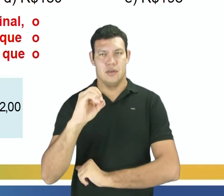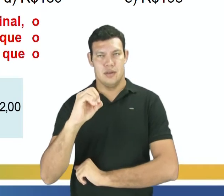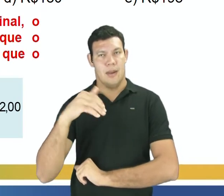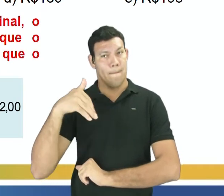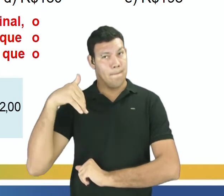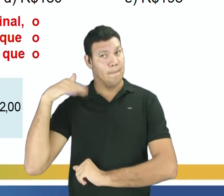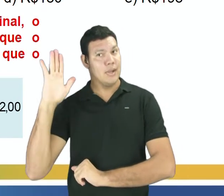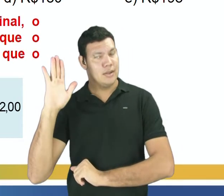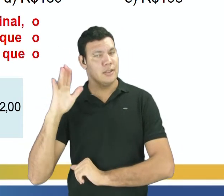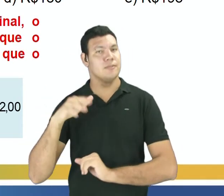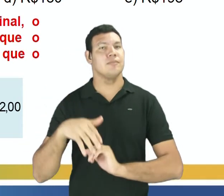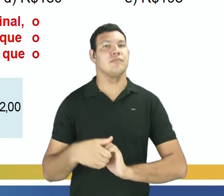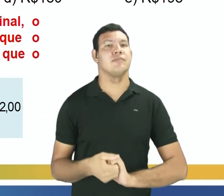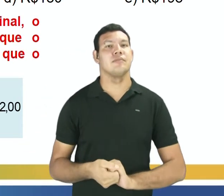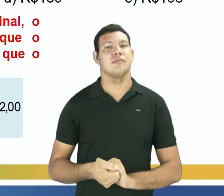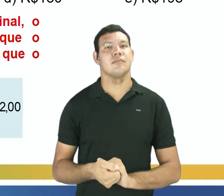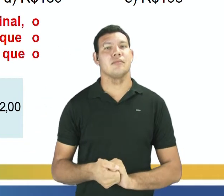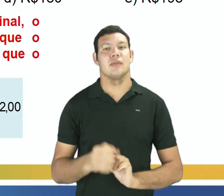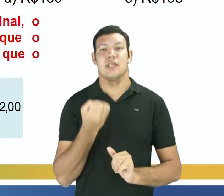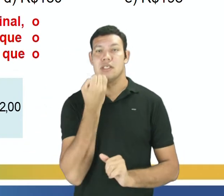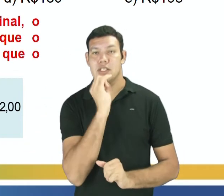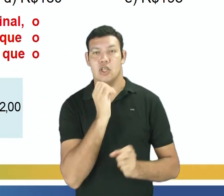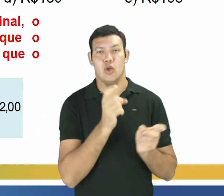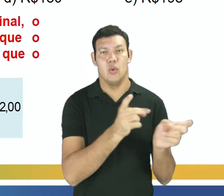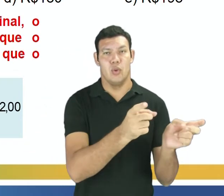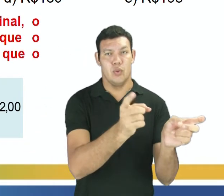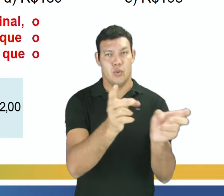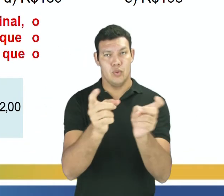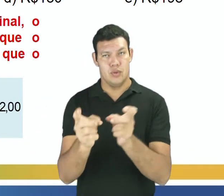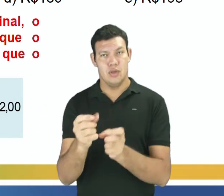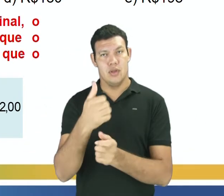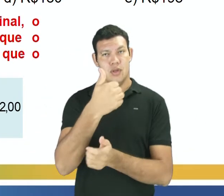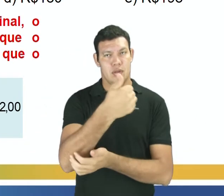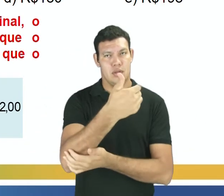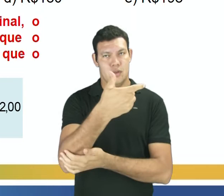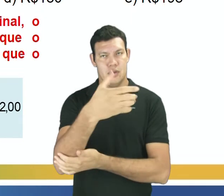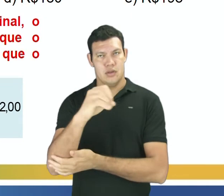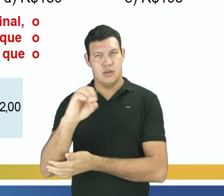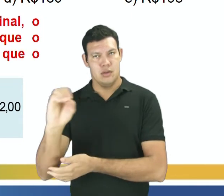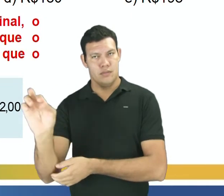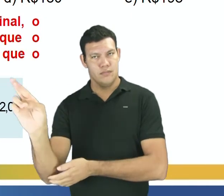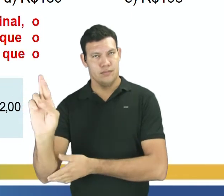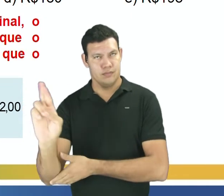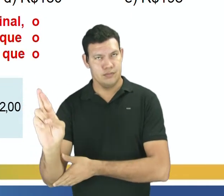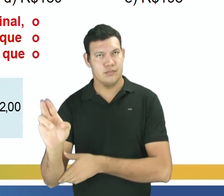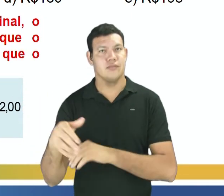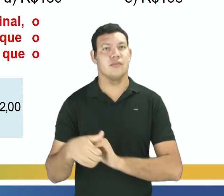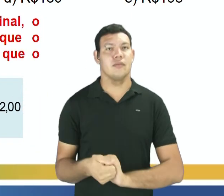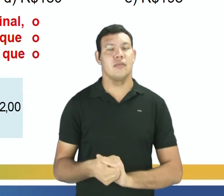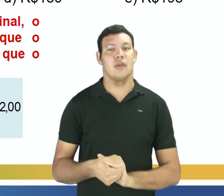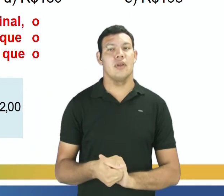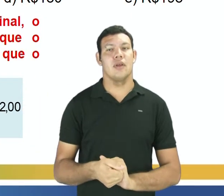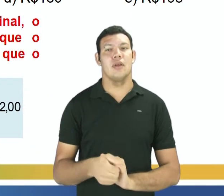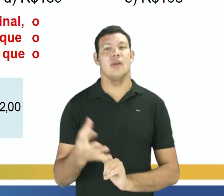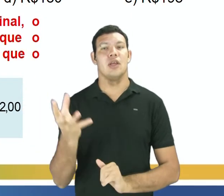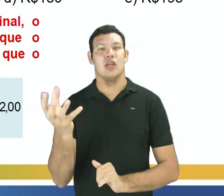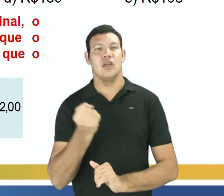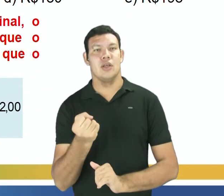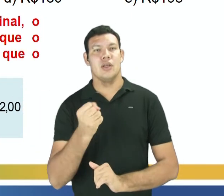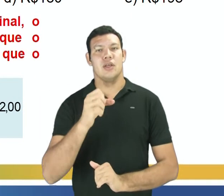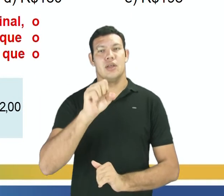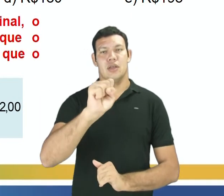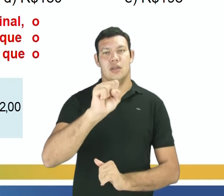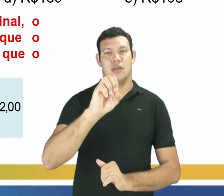extra a mais, correto? Se ele vendesse, né, R$1.200, então o ganho extra seria de 80. Por